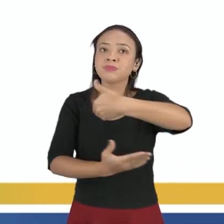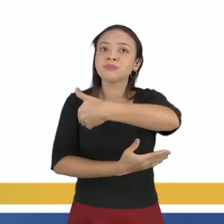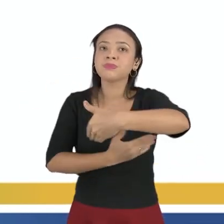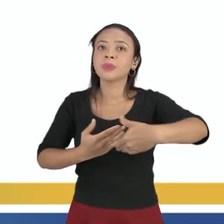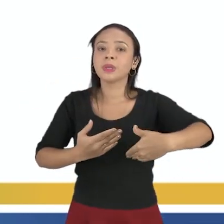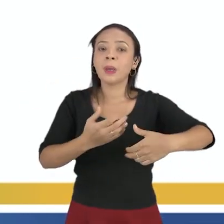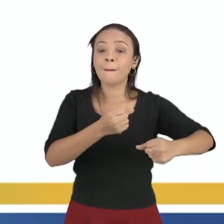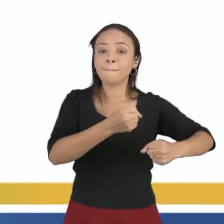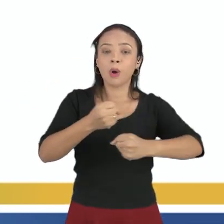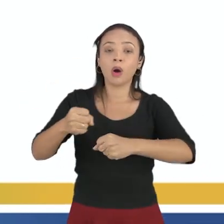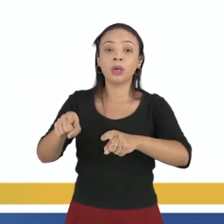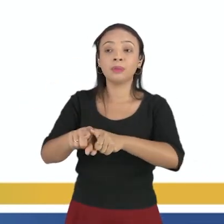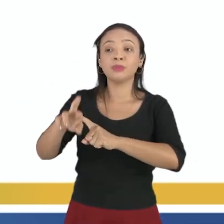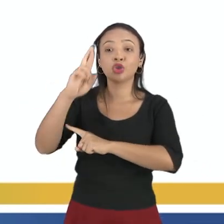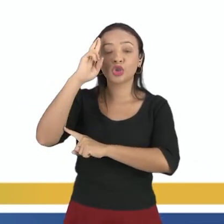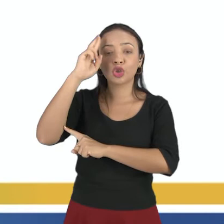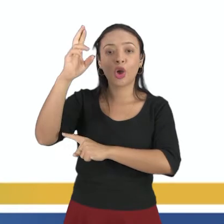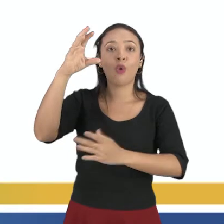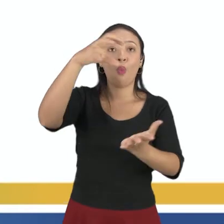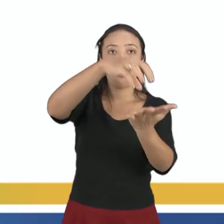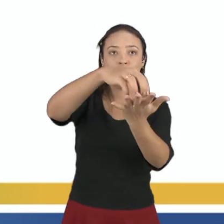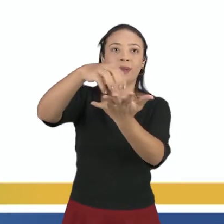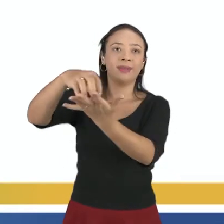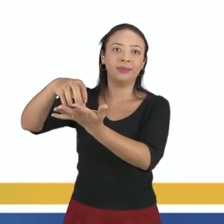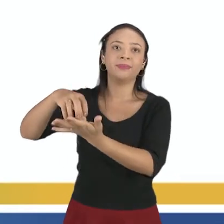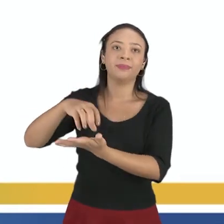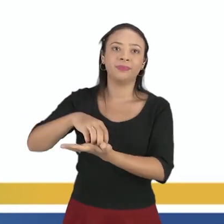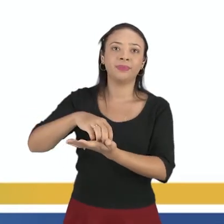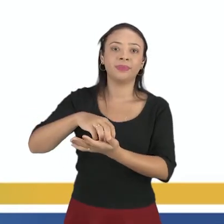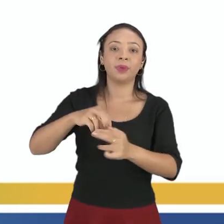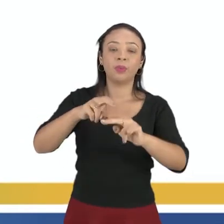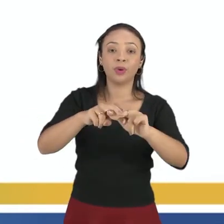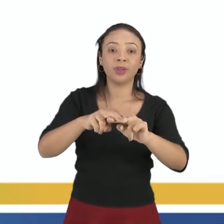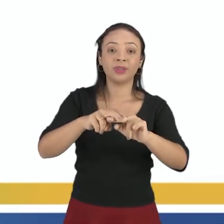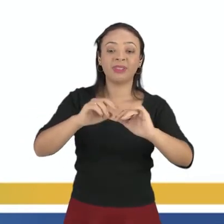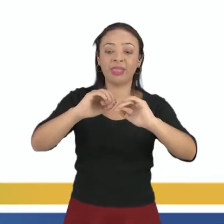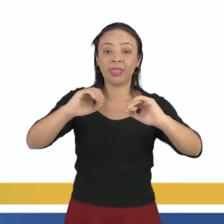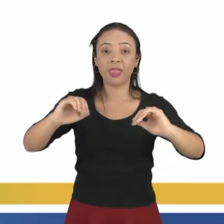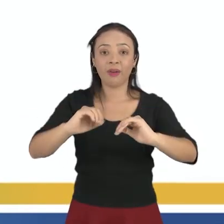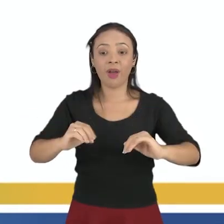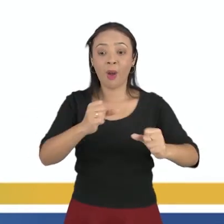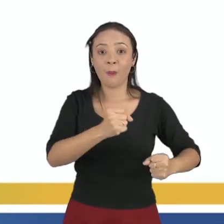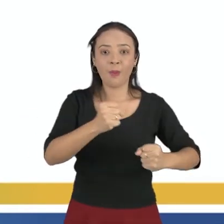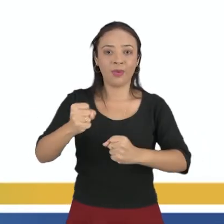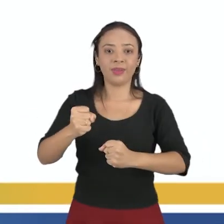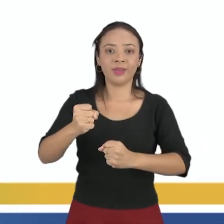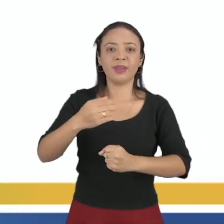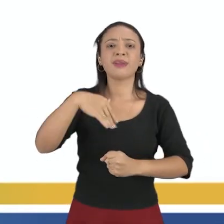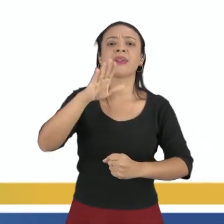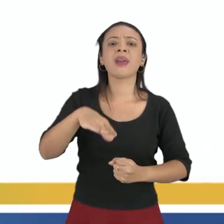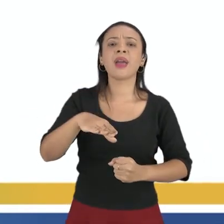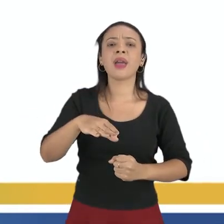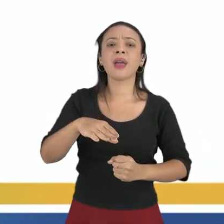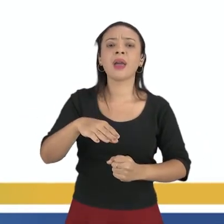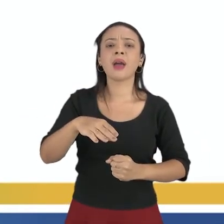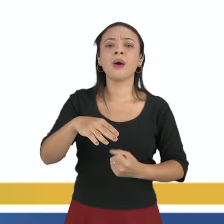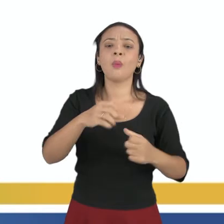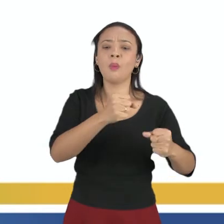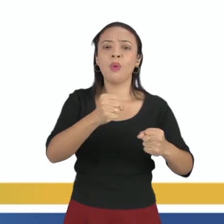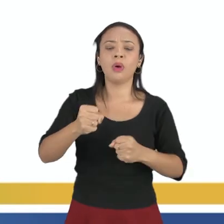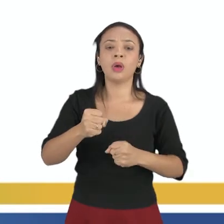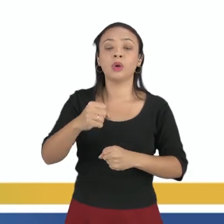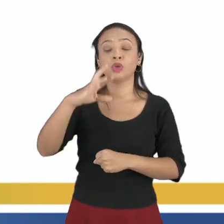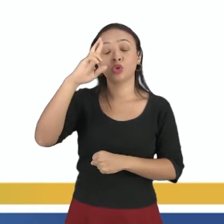entre posse e soberania dos feudos, fragmentando assim o poder central, que ficava com quem? O poder central? Com os donos da